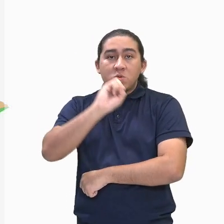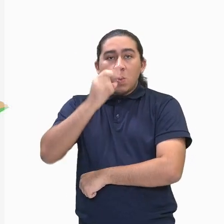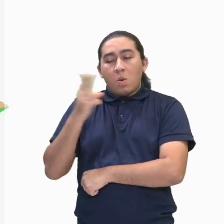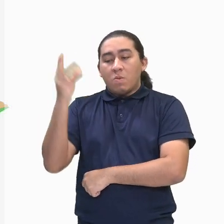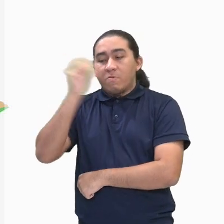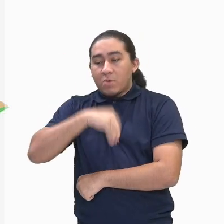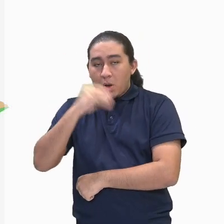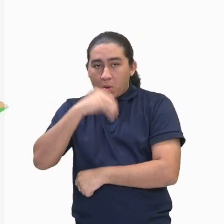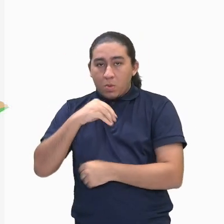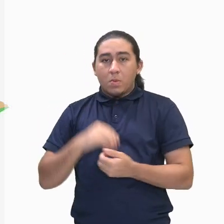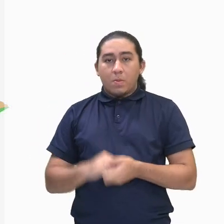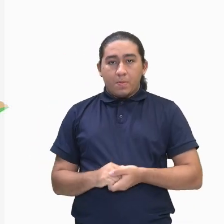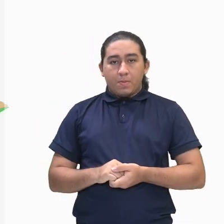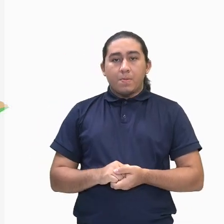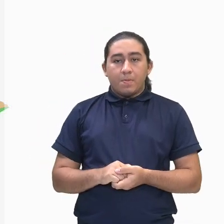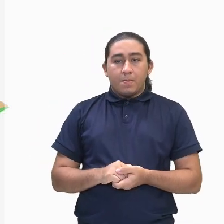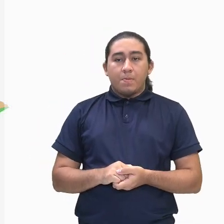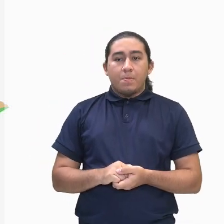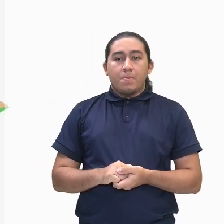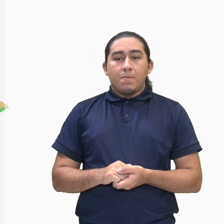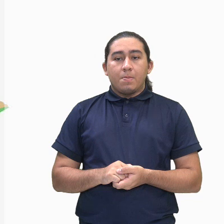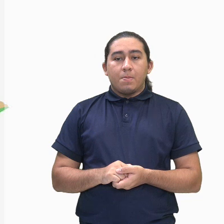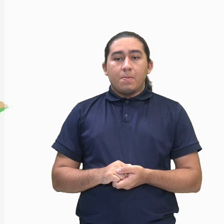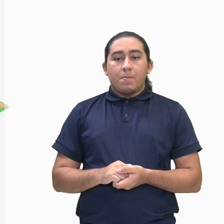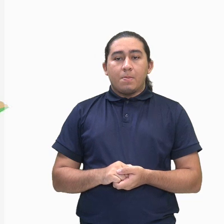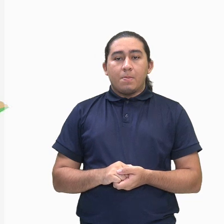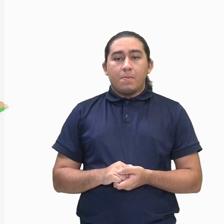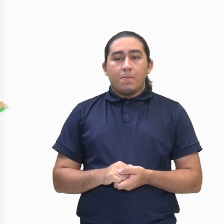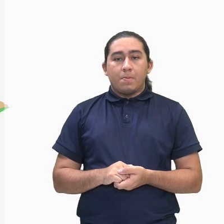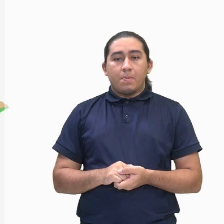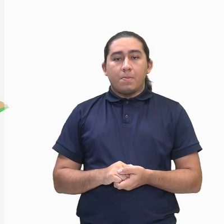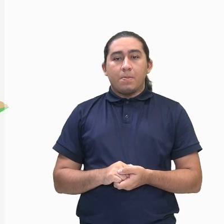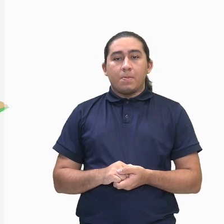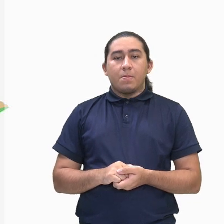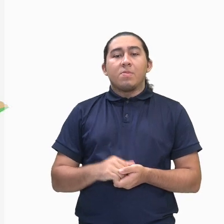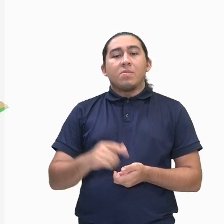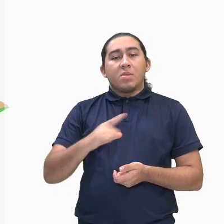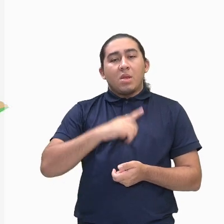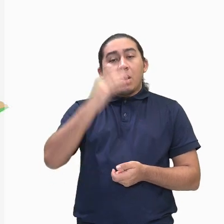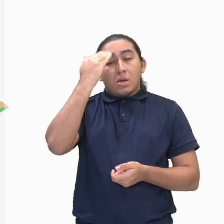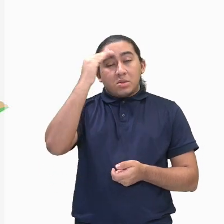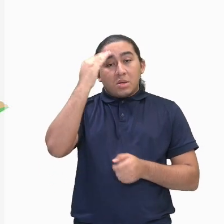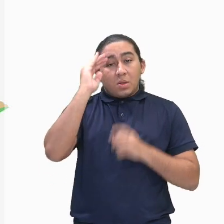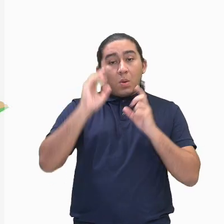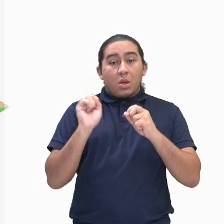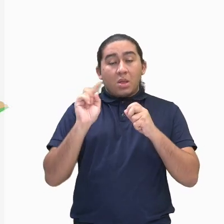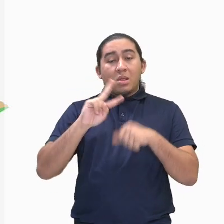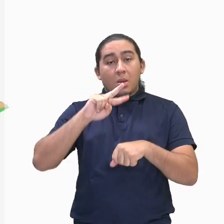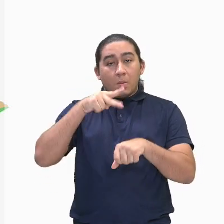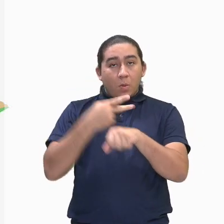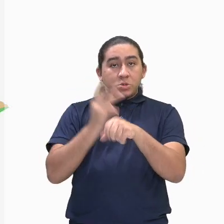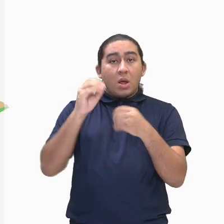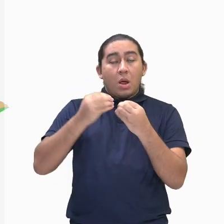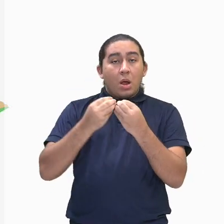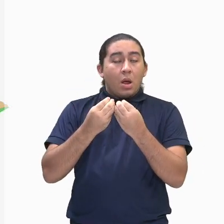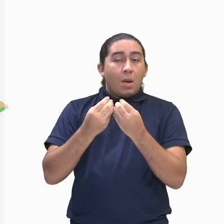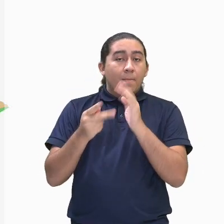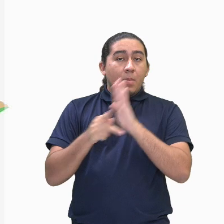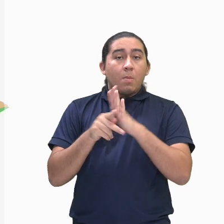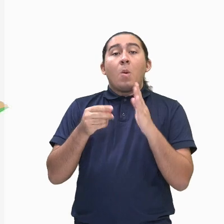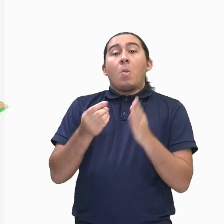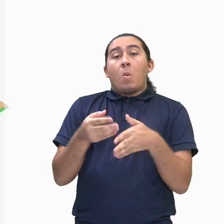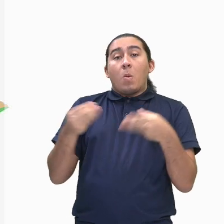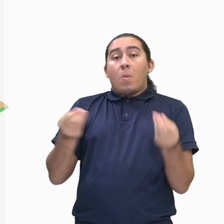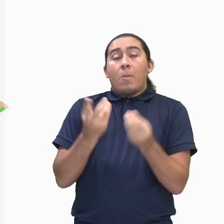escala Richter mede a intensidade dos tremores, magnitudes e efeitos prováveis para a população. Então, ela começando ali desde o